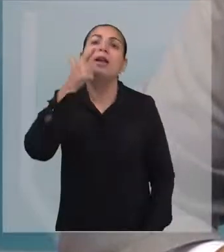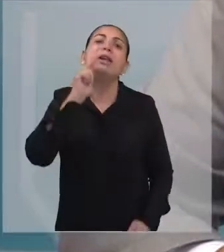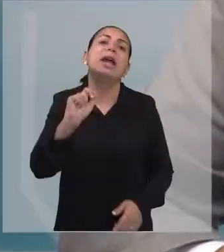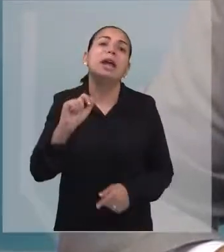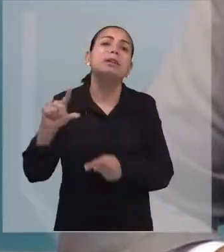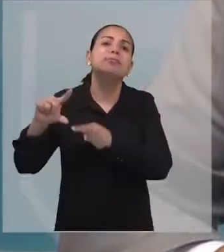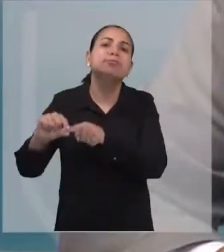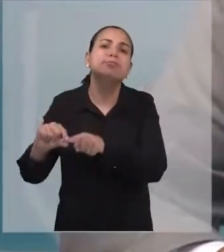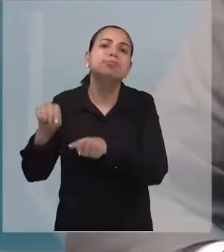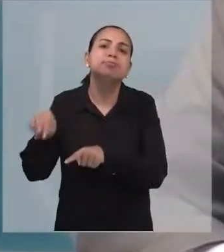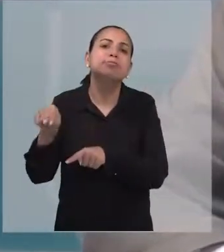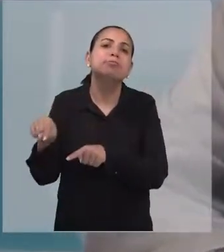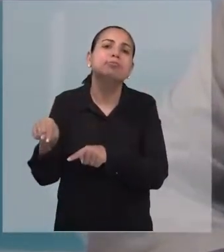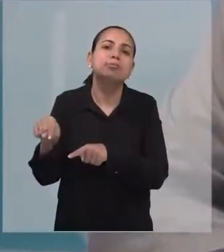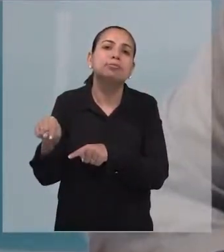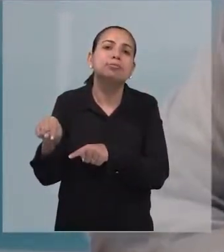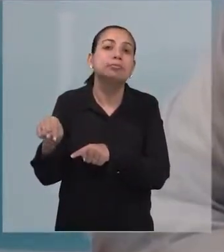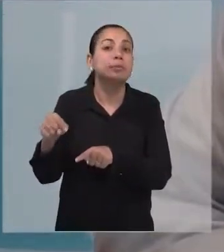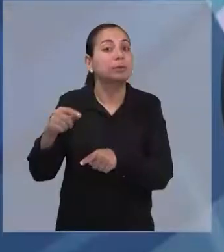hoje a gente não sabe.